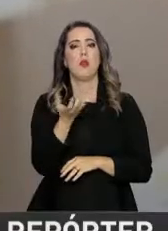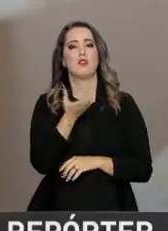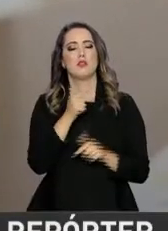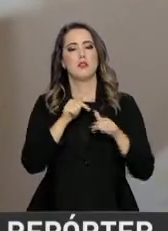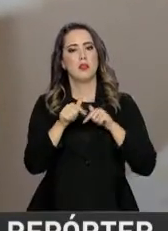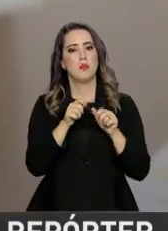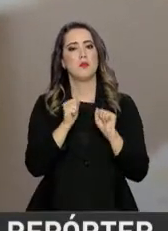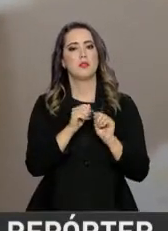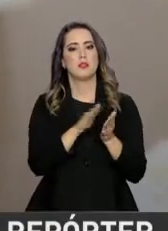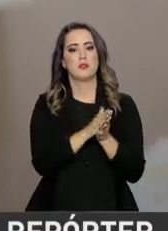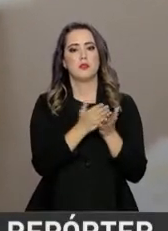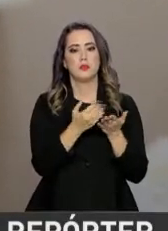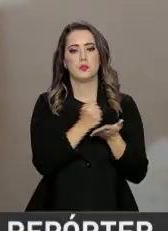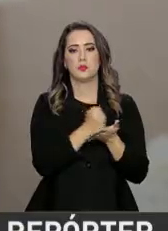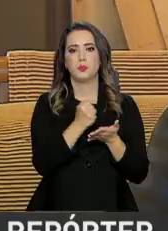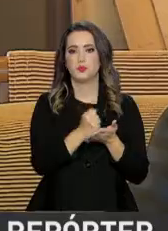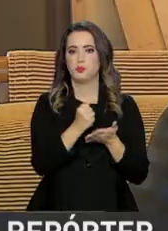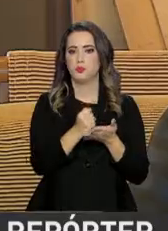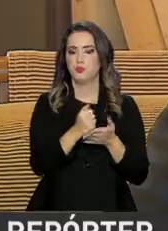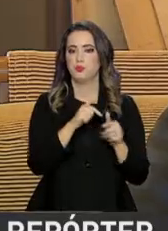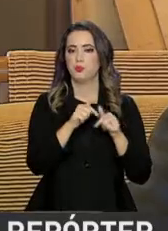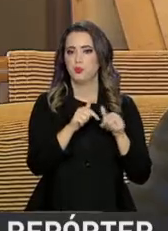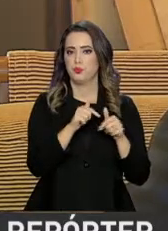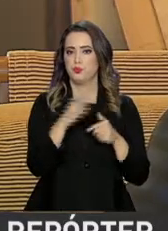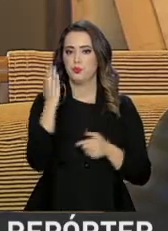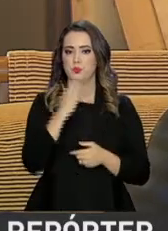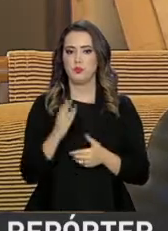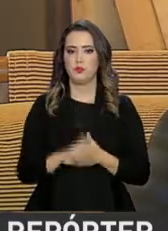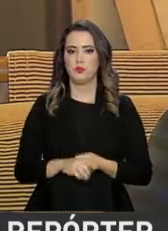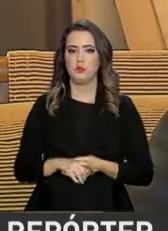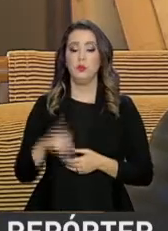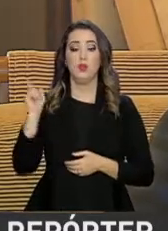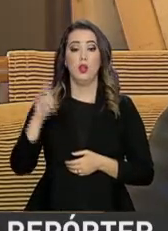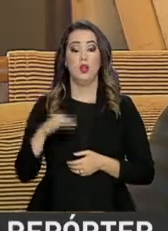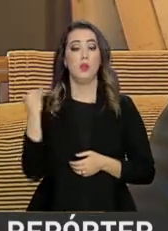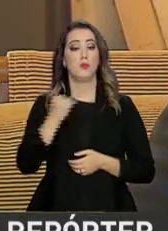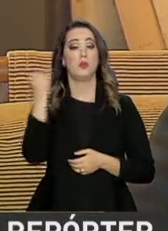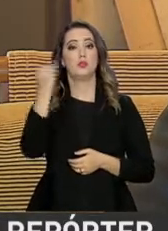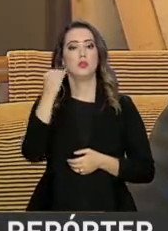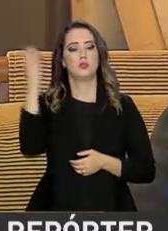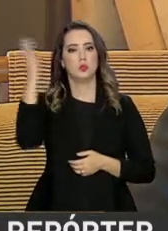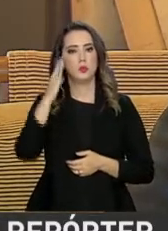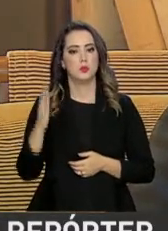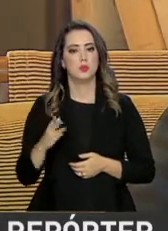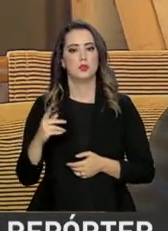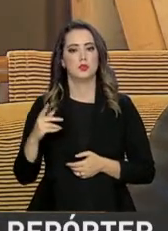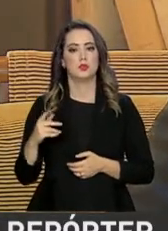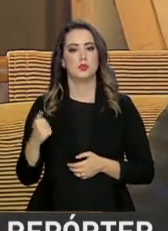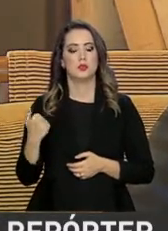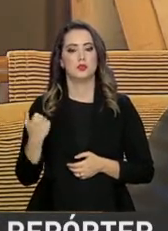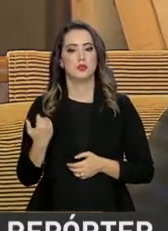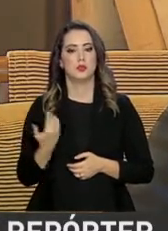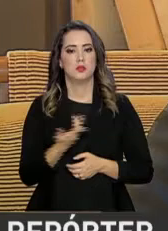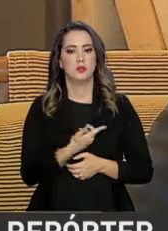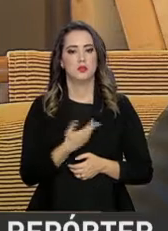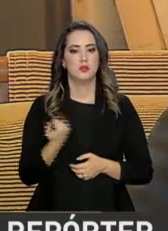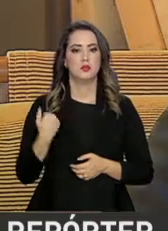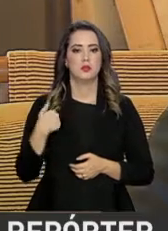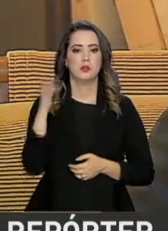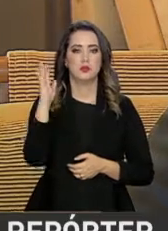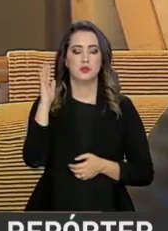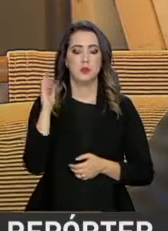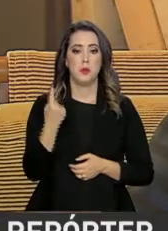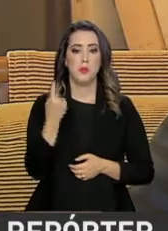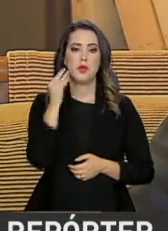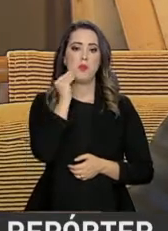tirar uma carteira de trabalho brasileiro achou pessoalmente muito importante é para até uma primeira